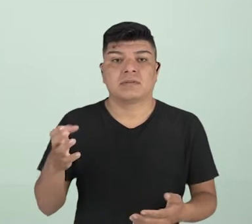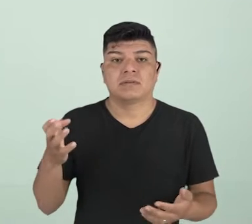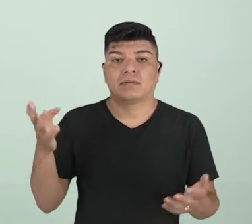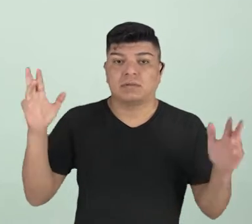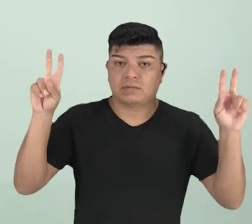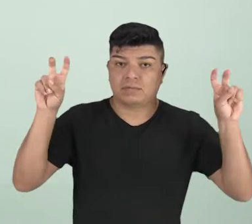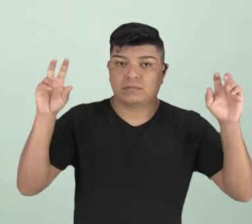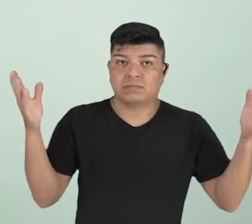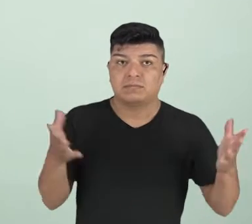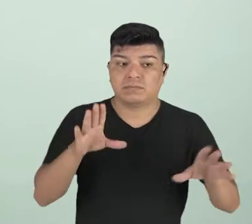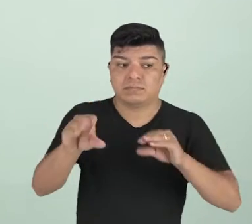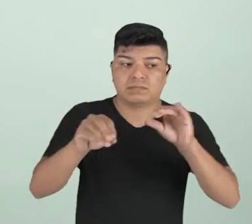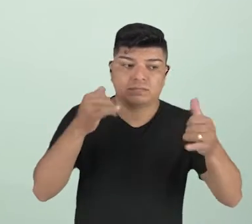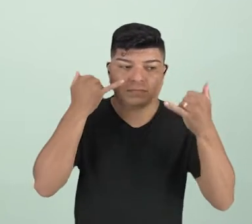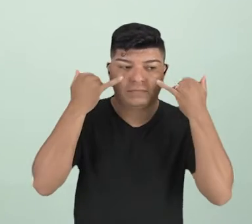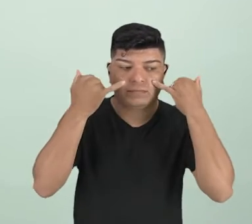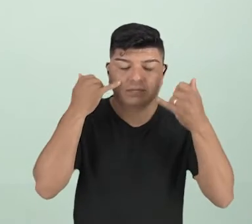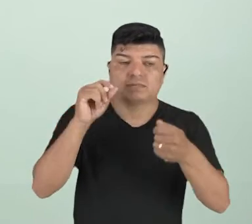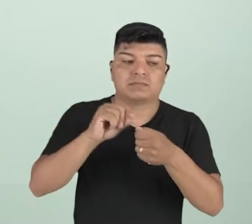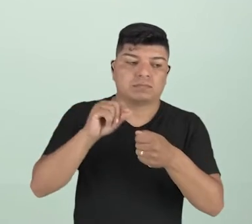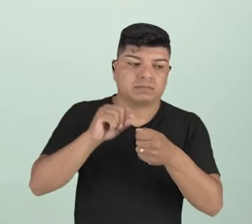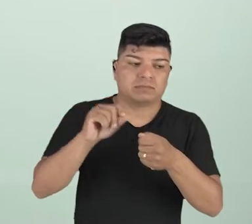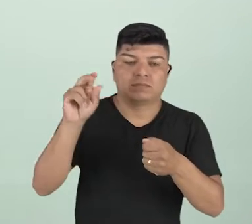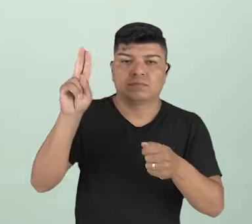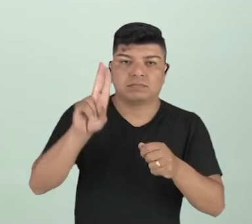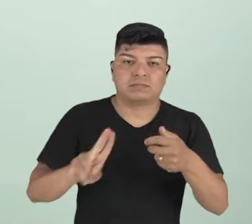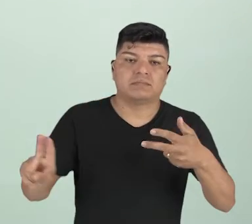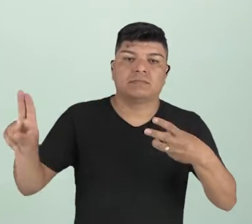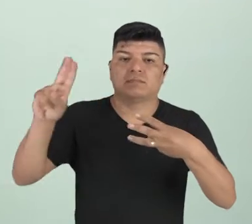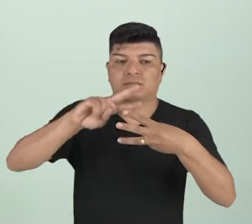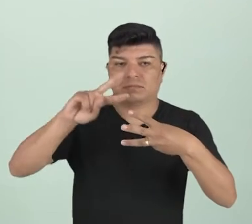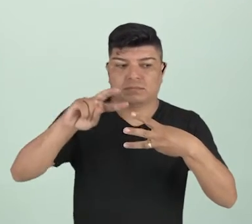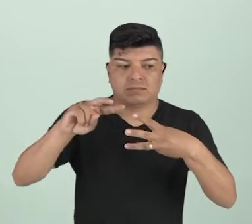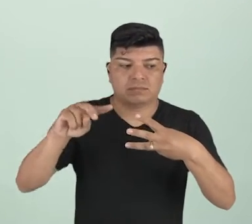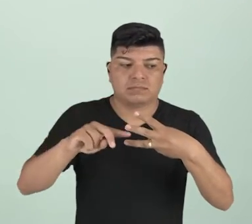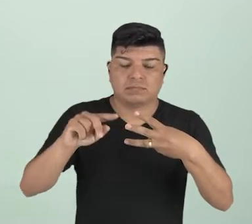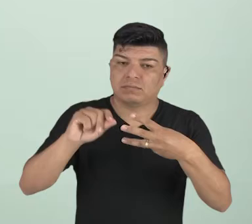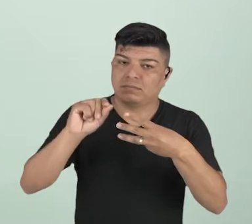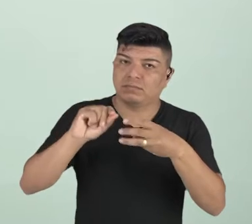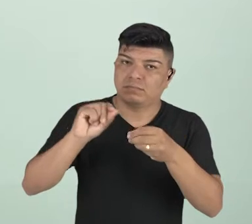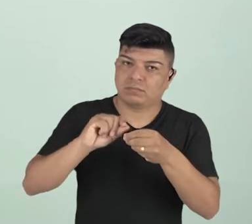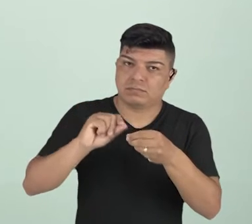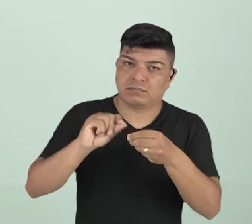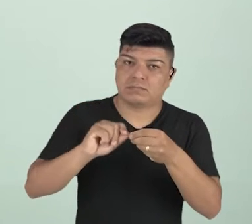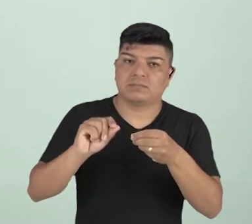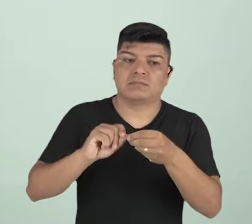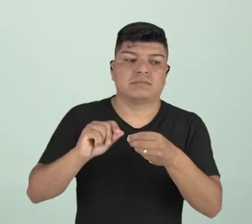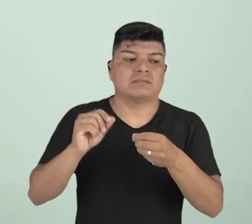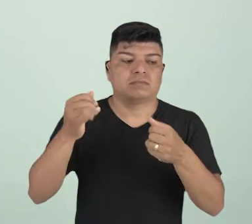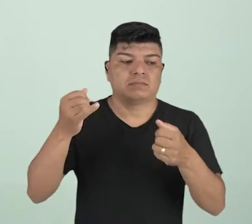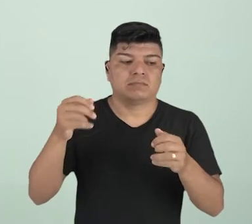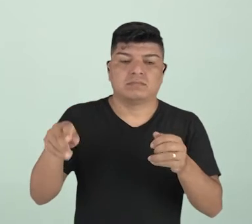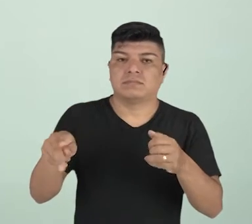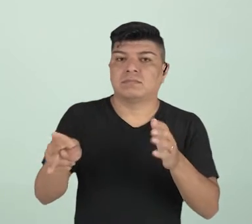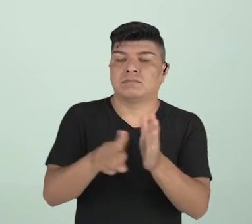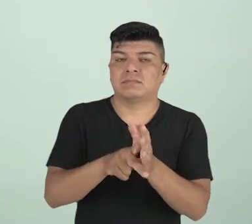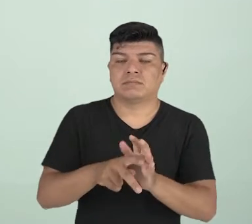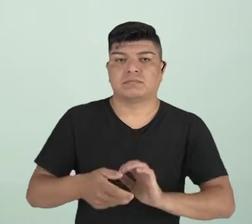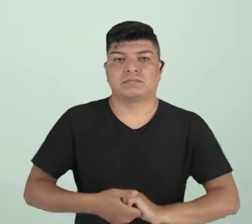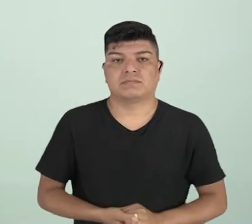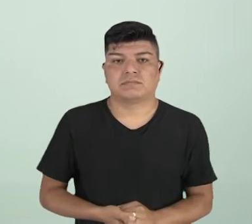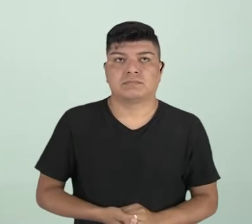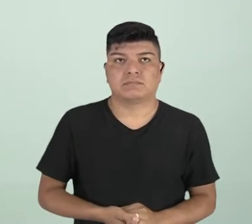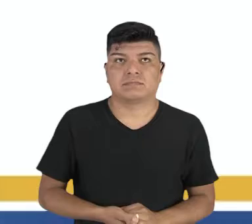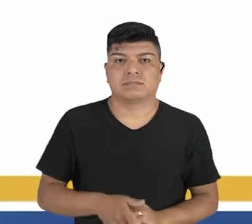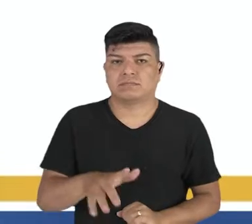é seleção, construção e uso de instrumentos adequados de coleta de dados. Vamos lá? Coleta de